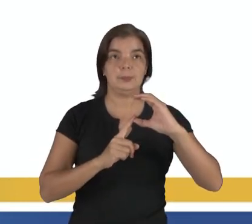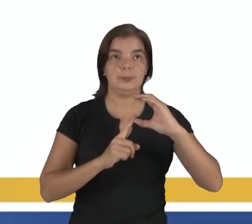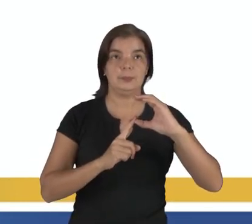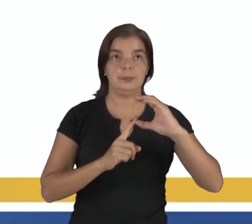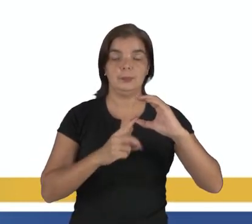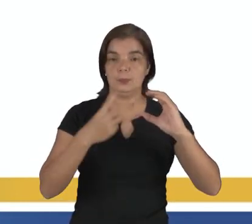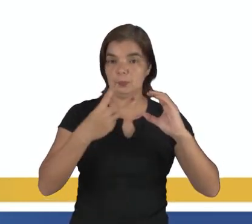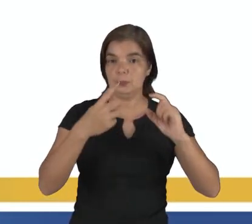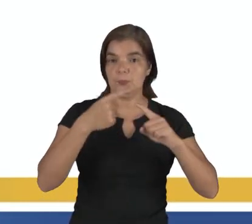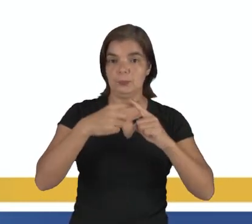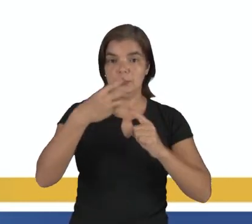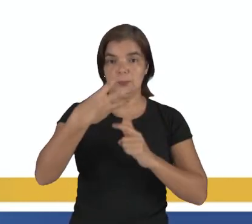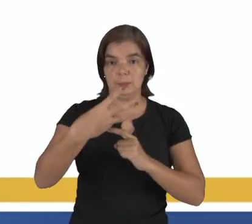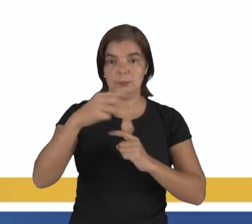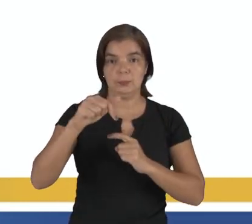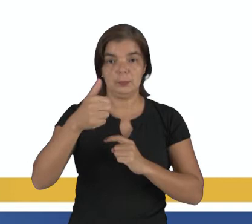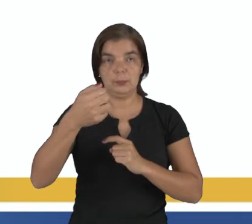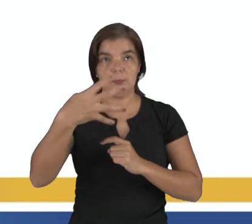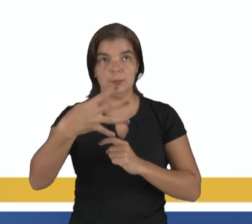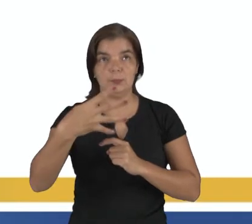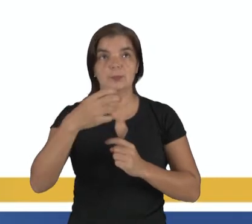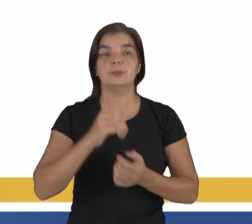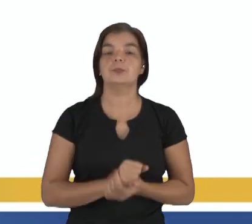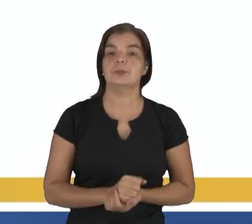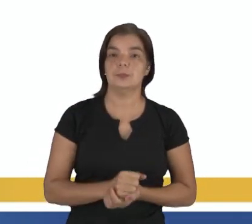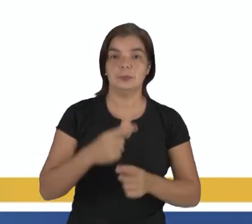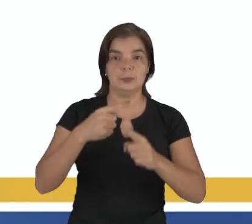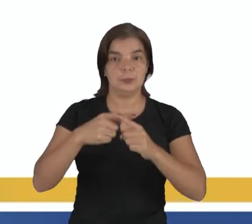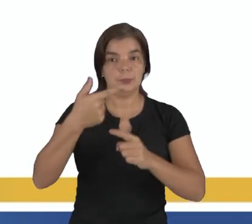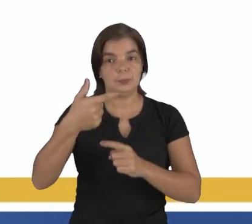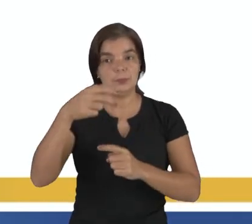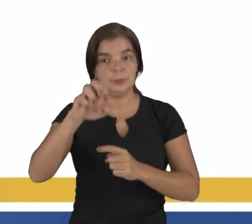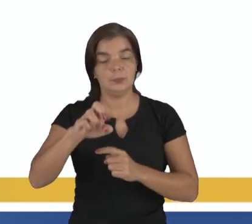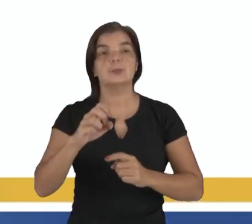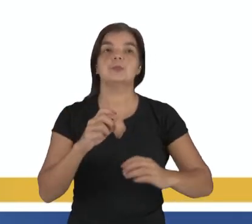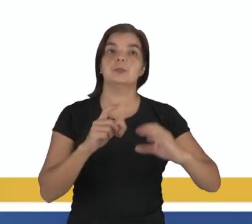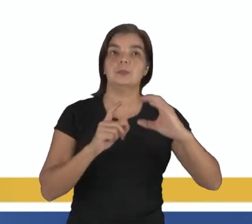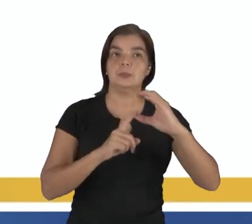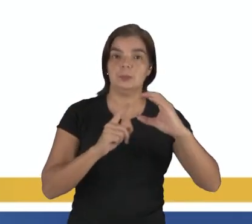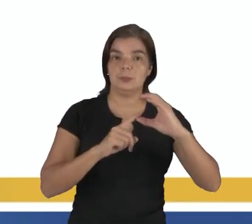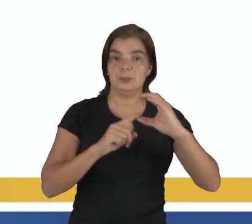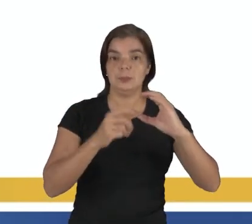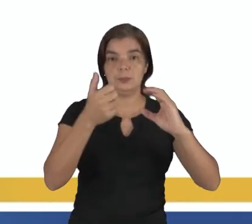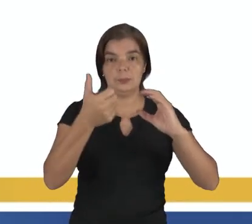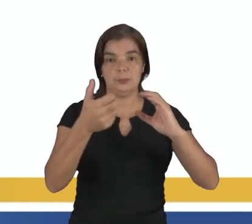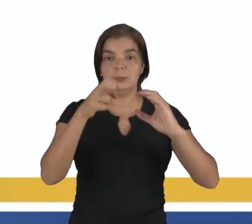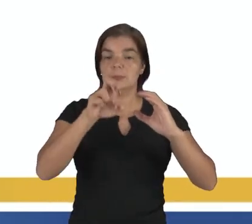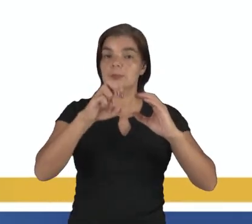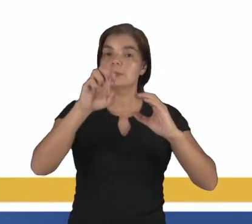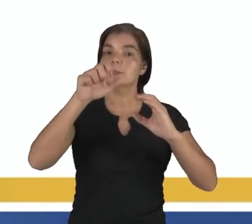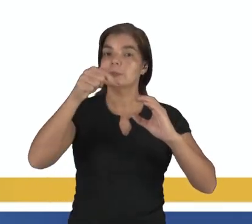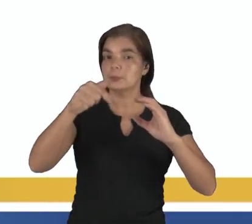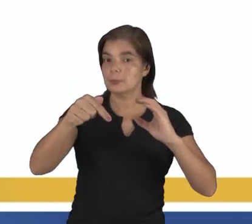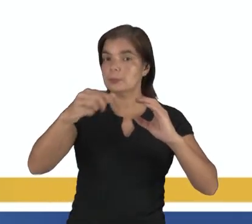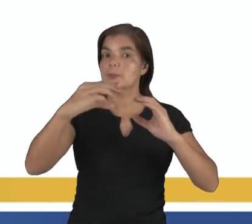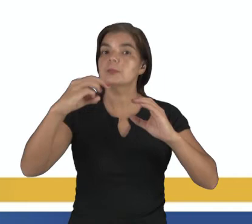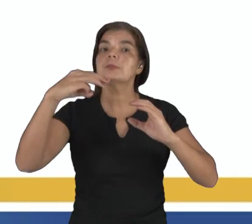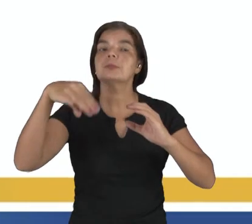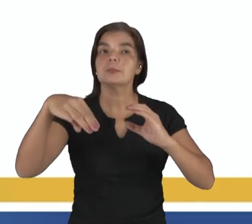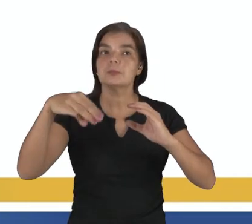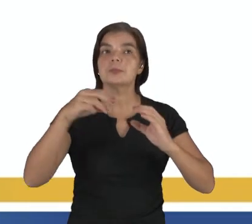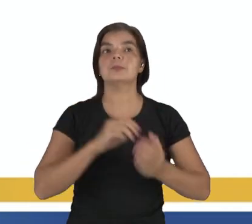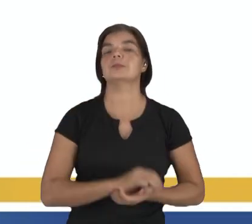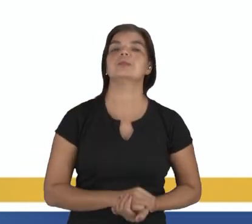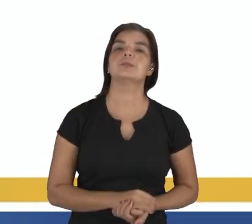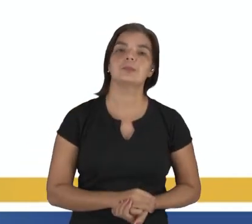Multiplicando 2 vezes 3,14 vezes 25, C é igual a